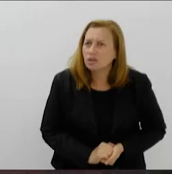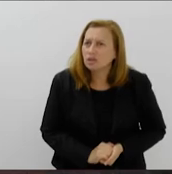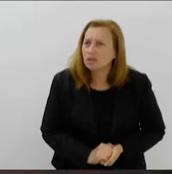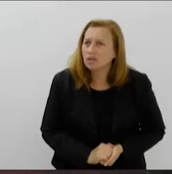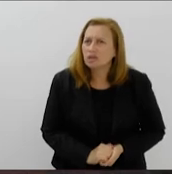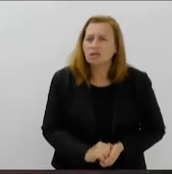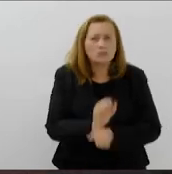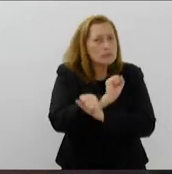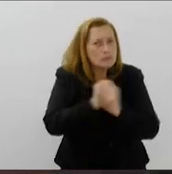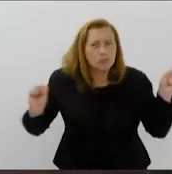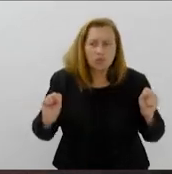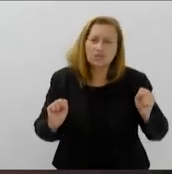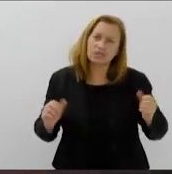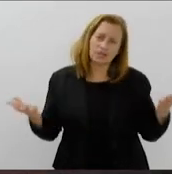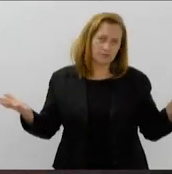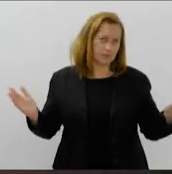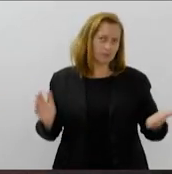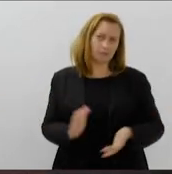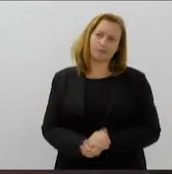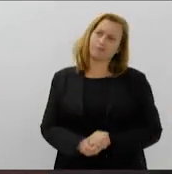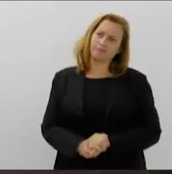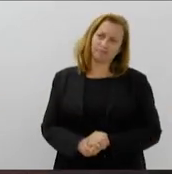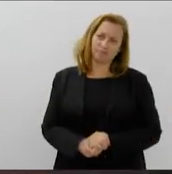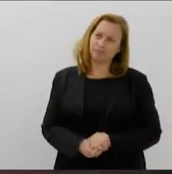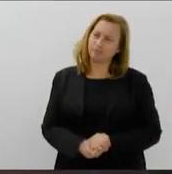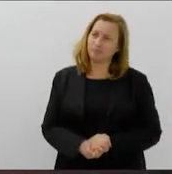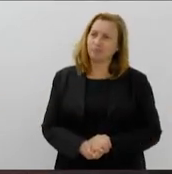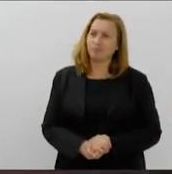Não é possível isso.